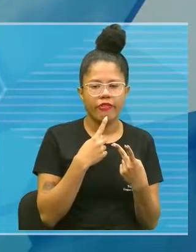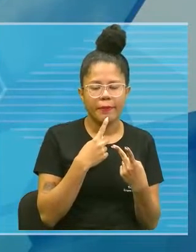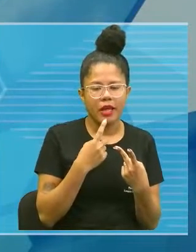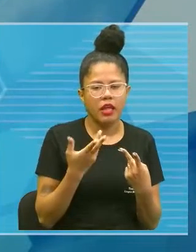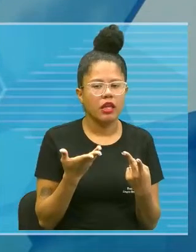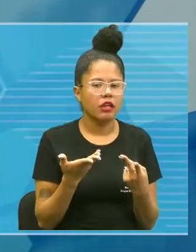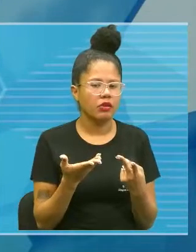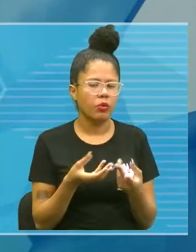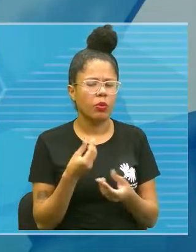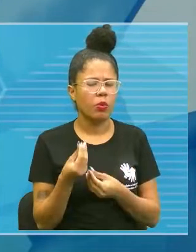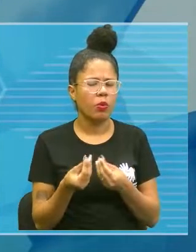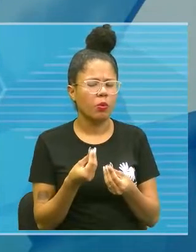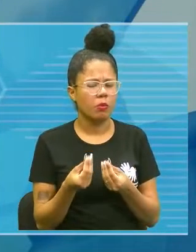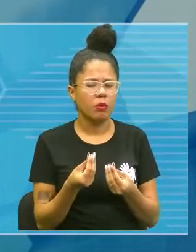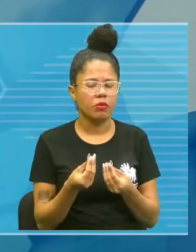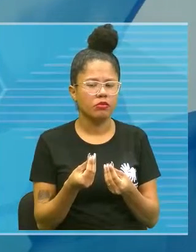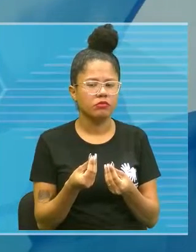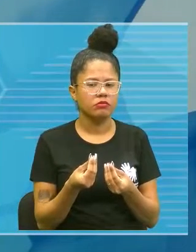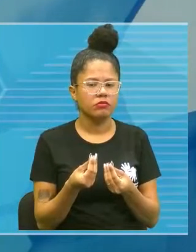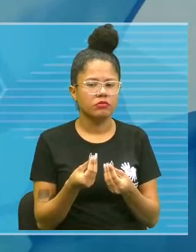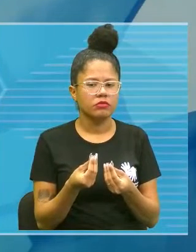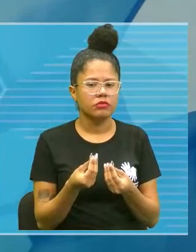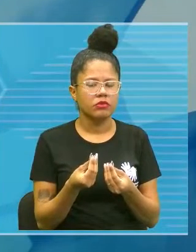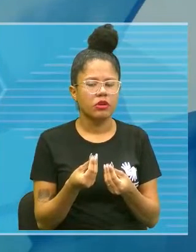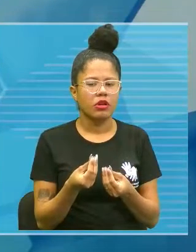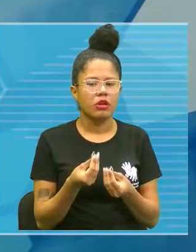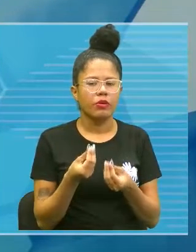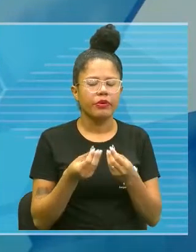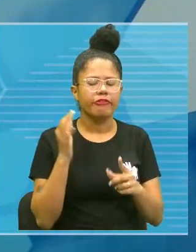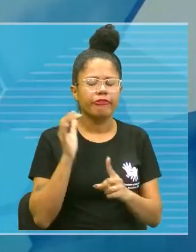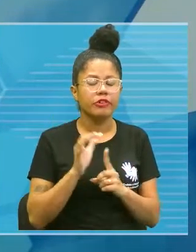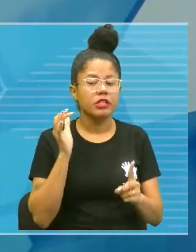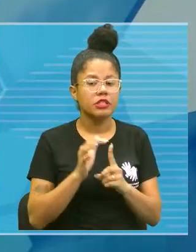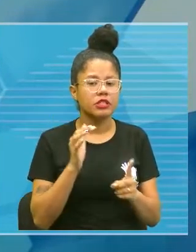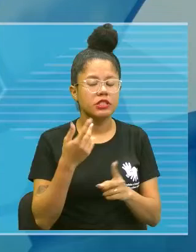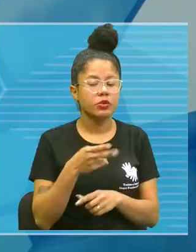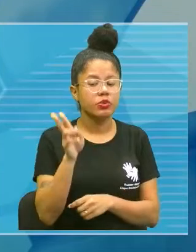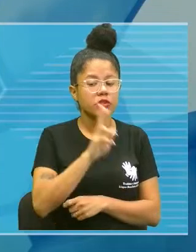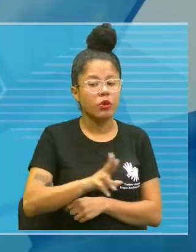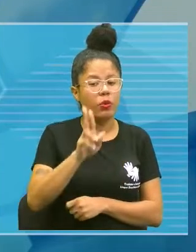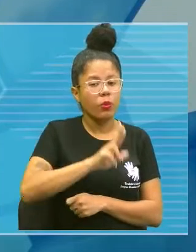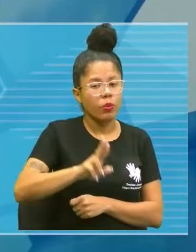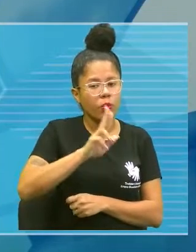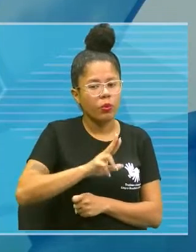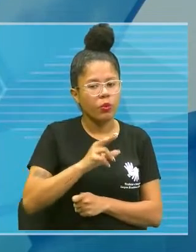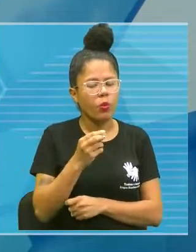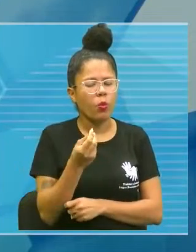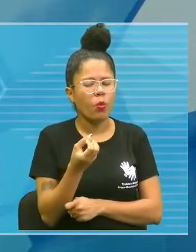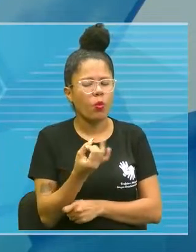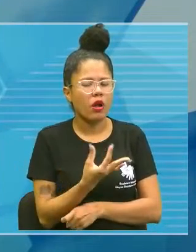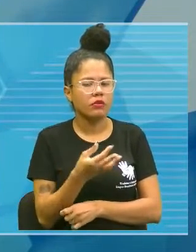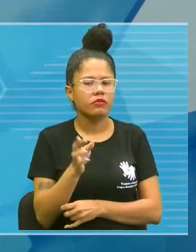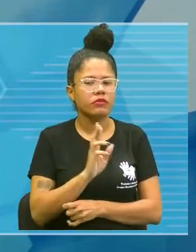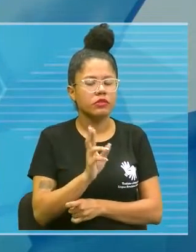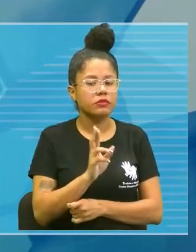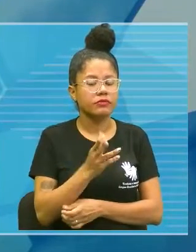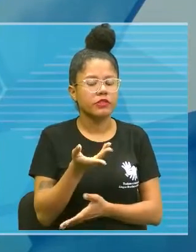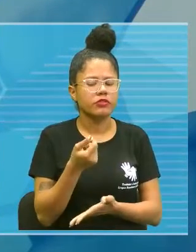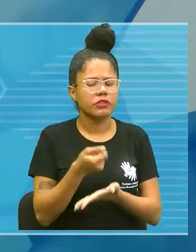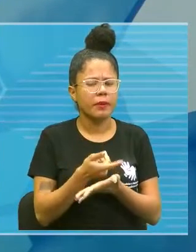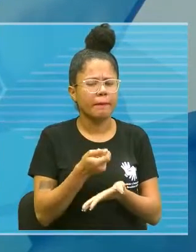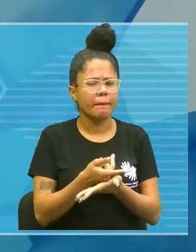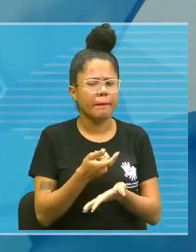isso impacta diretamente no seu consumo, ou seja, no valor que você paga para que tenha-se aquele